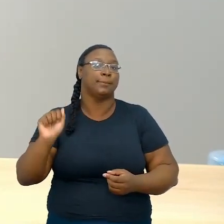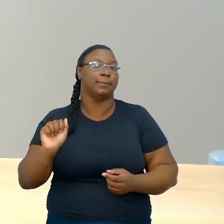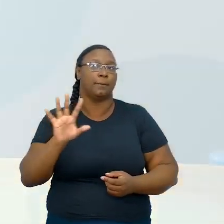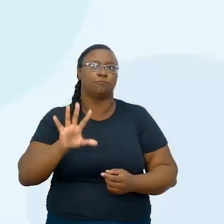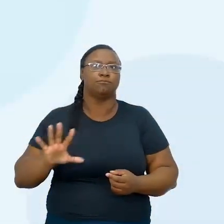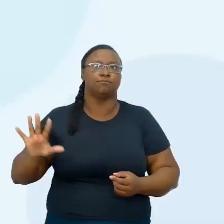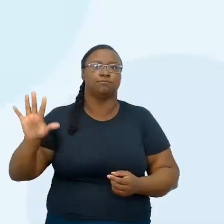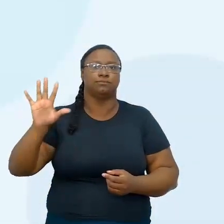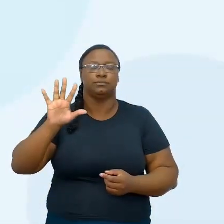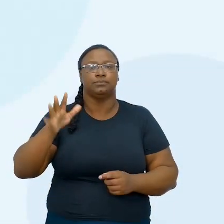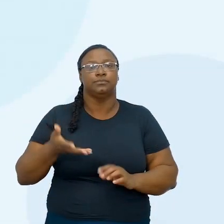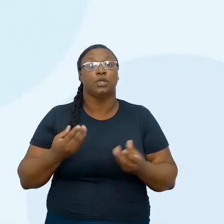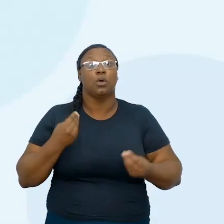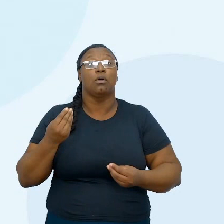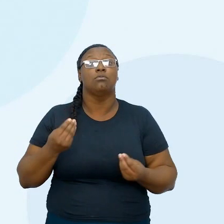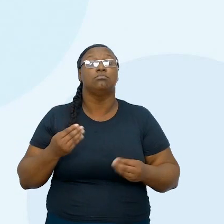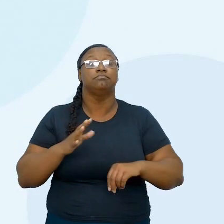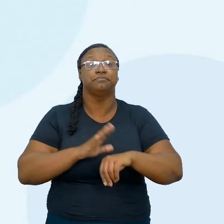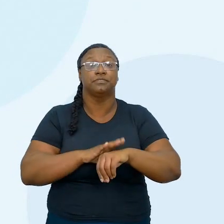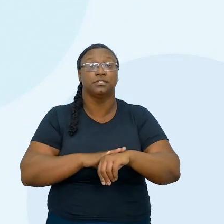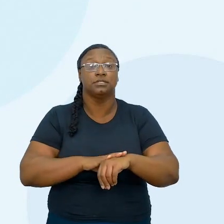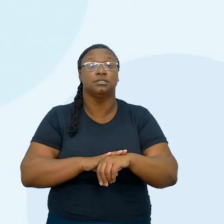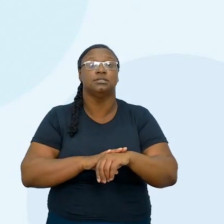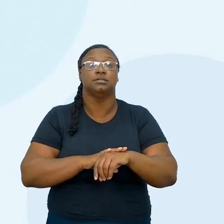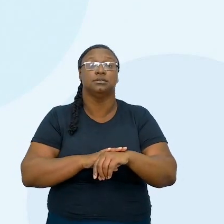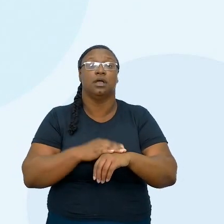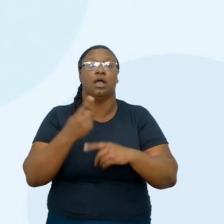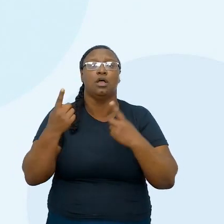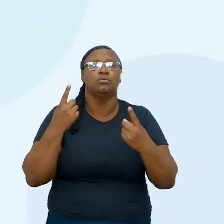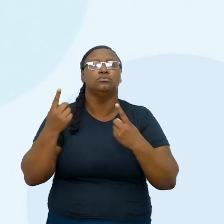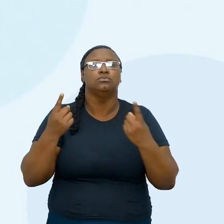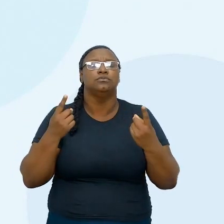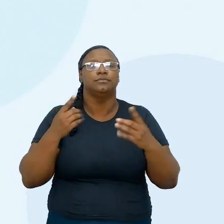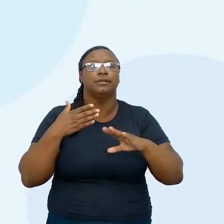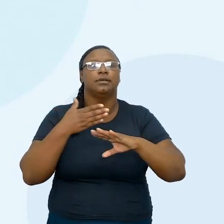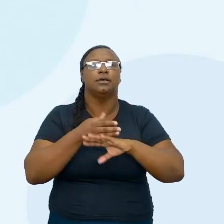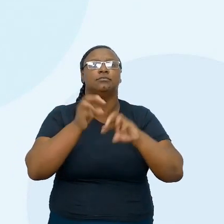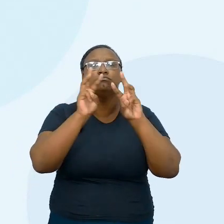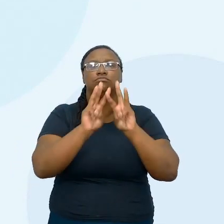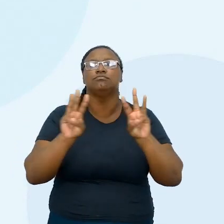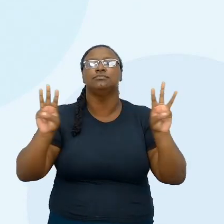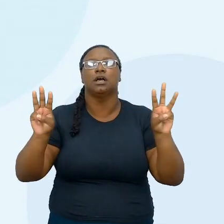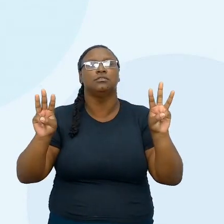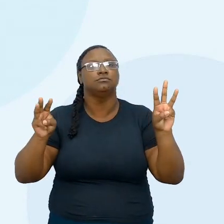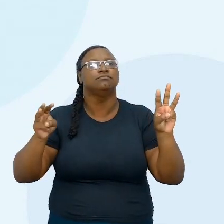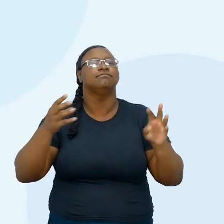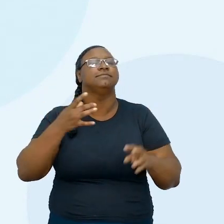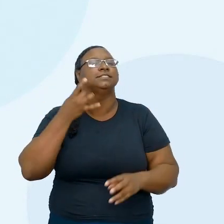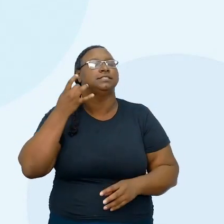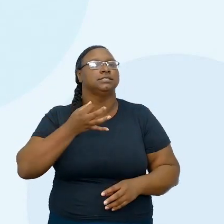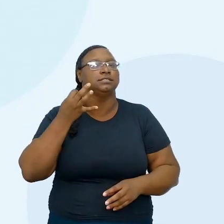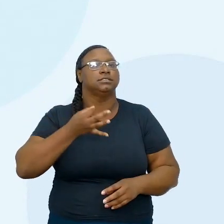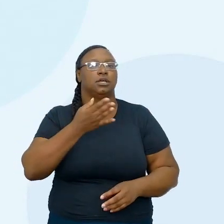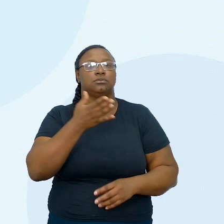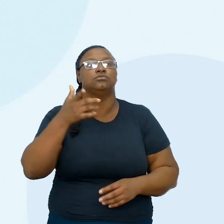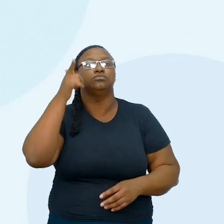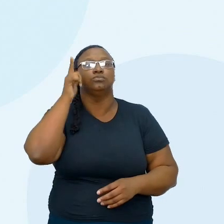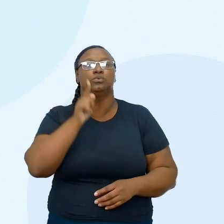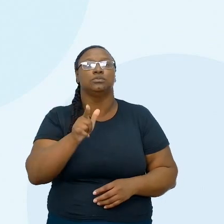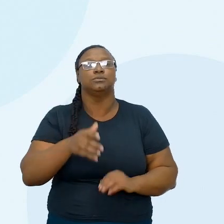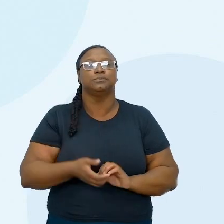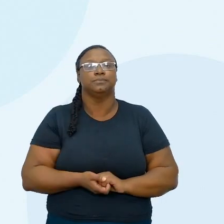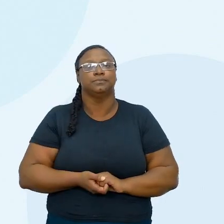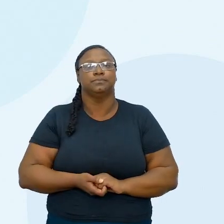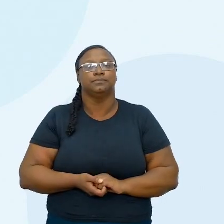consigam fazer e se por acaso tiver alguma dúvida, é só entrar no site e dar uma pulsadinha lá que a gente tem certeza que você vai conseguir. A gente